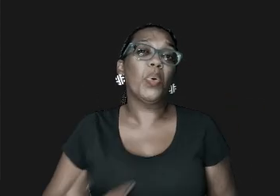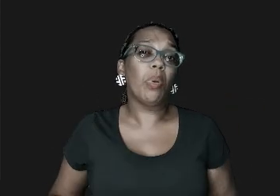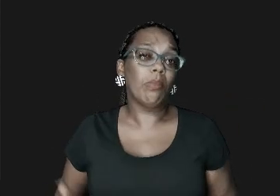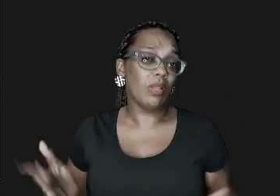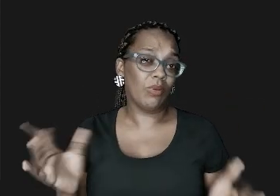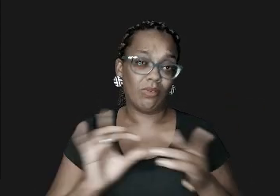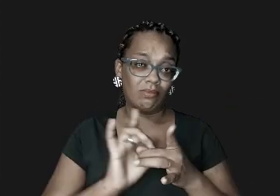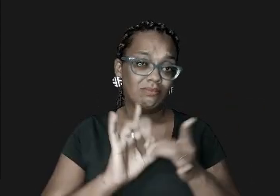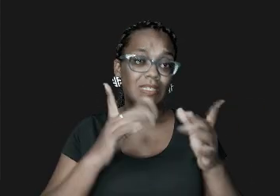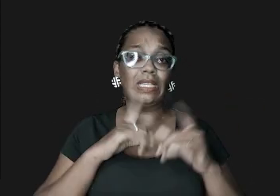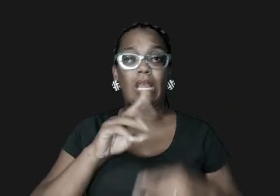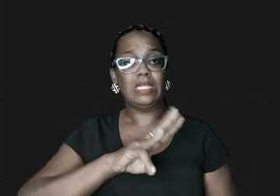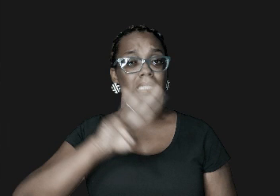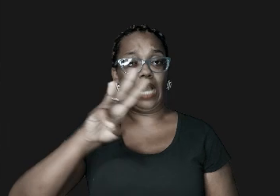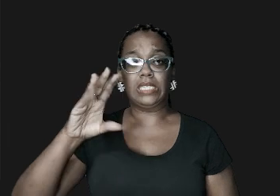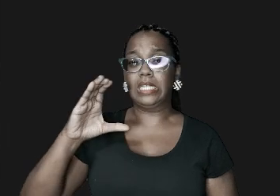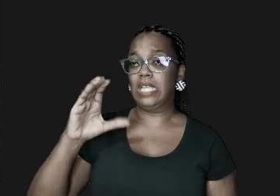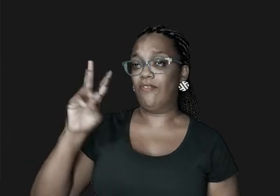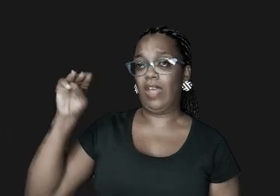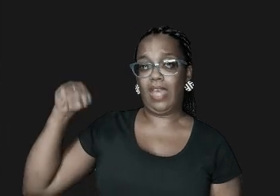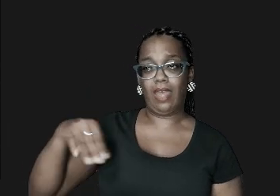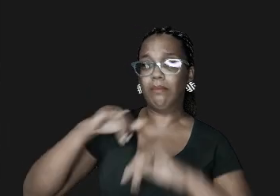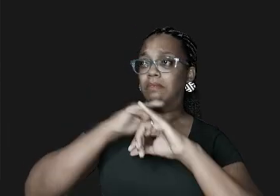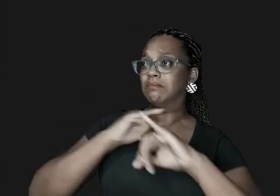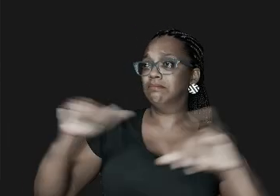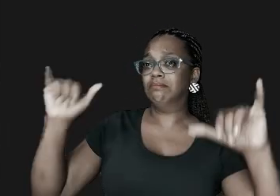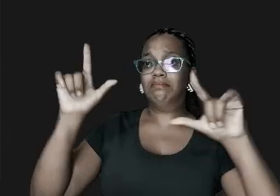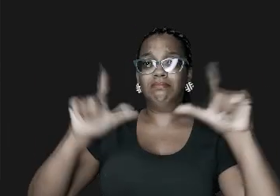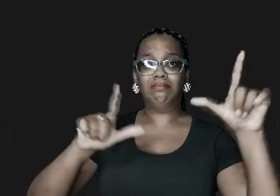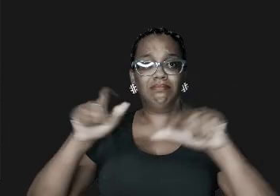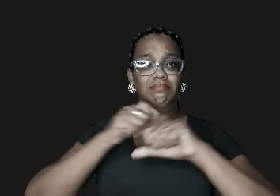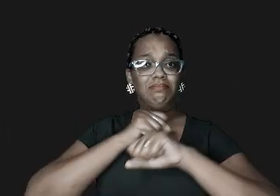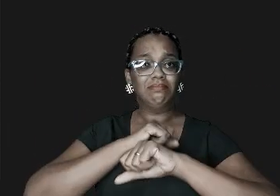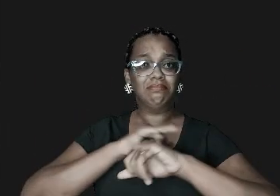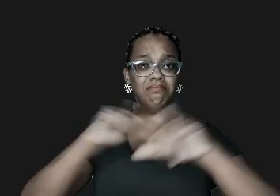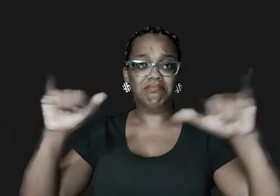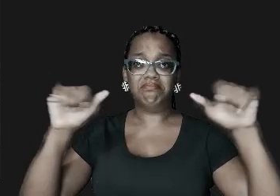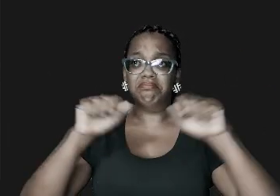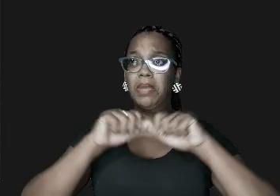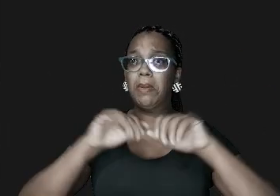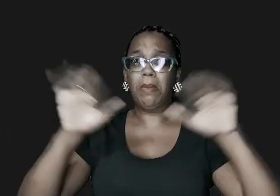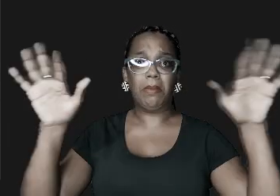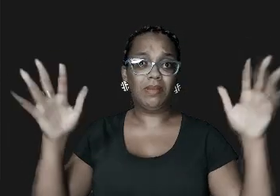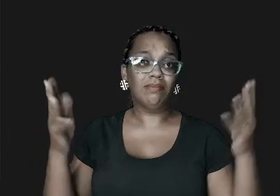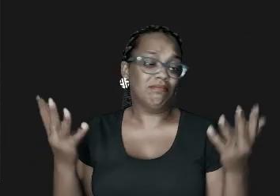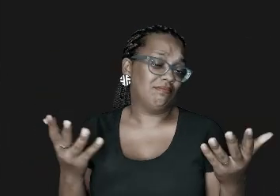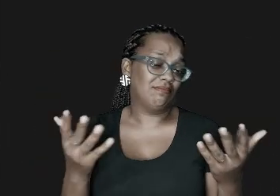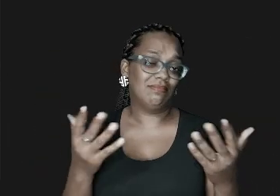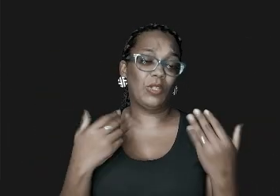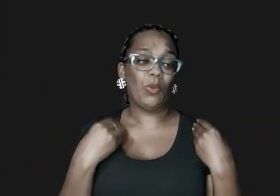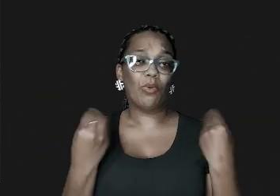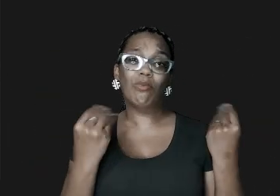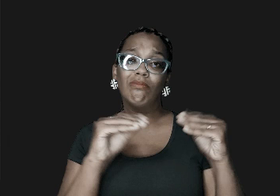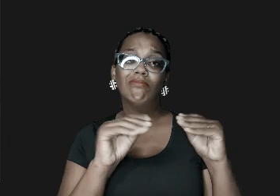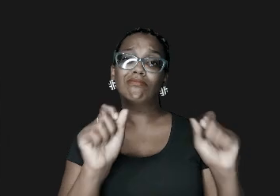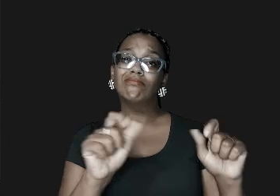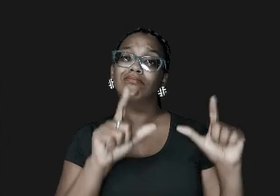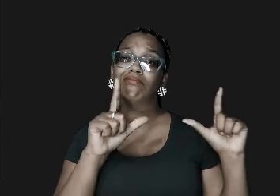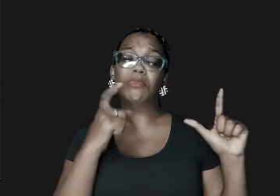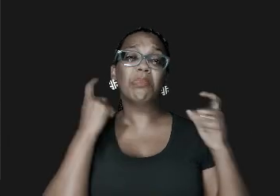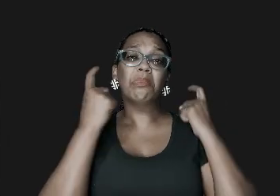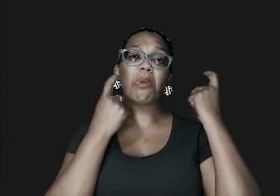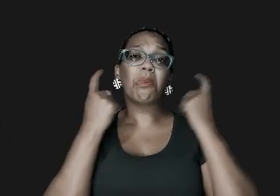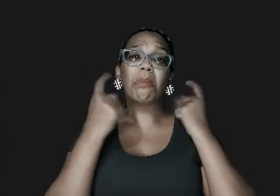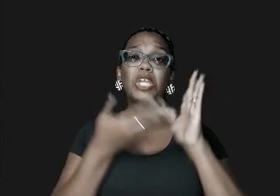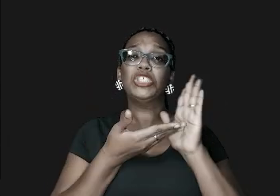é um processo público é um julgamento público tá no site da cvm Esse foi noticiado quatro